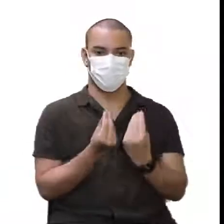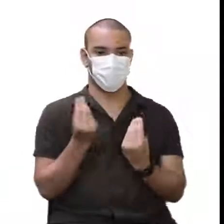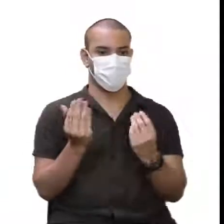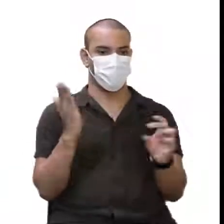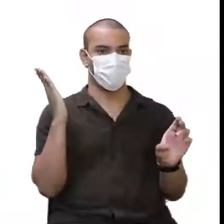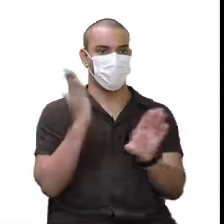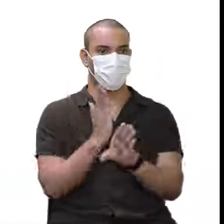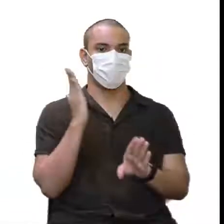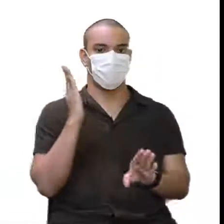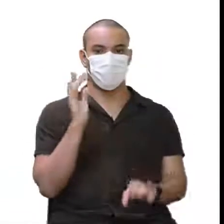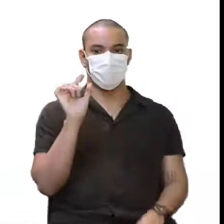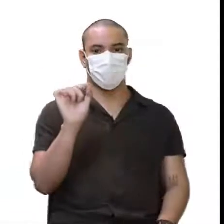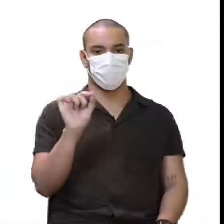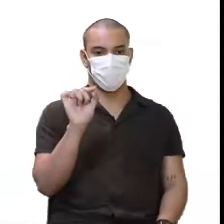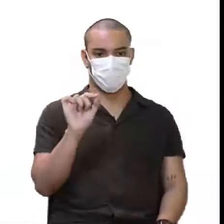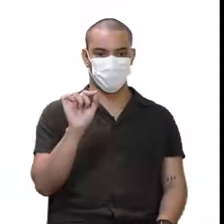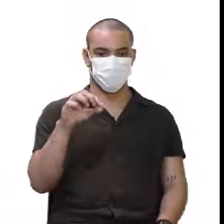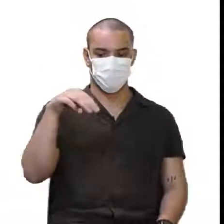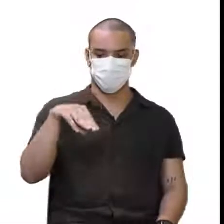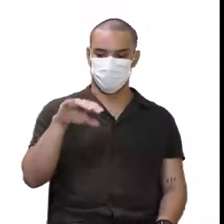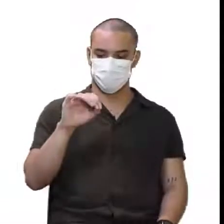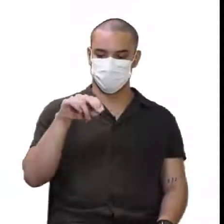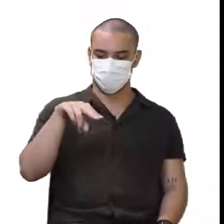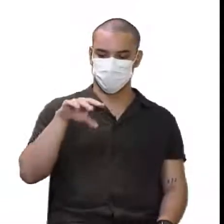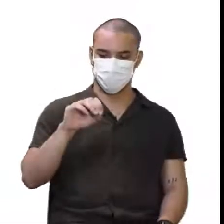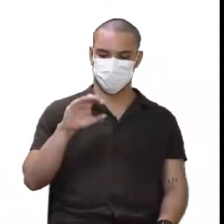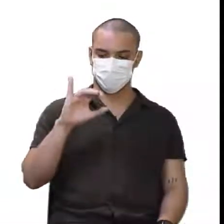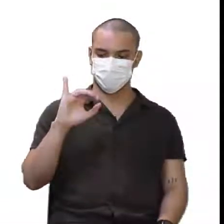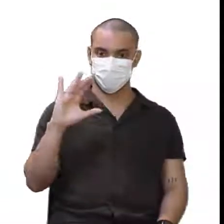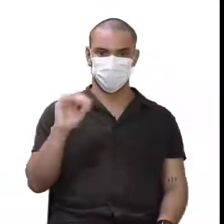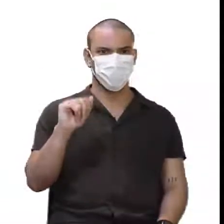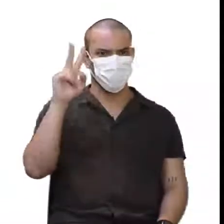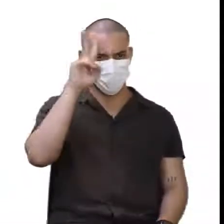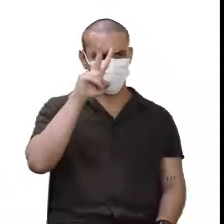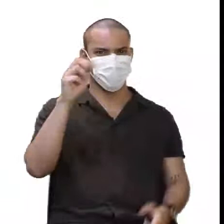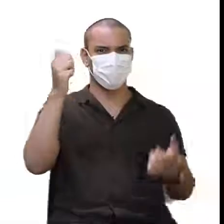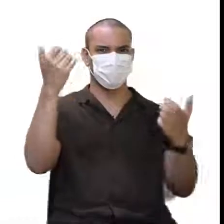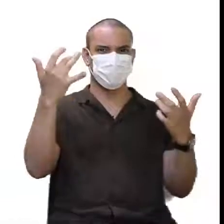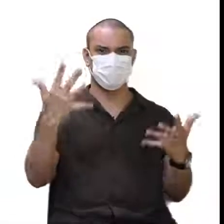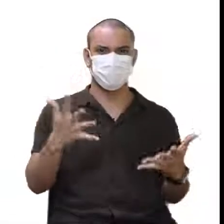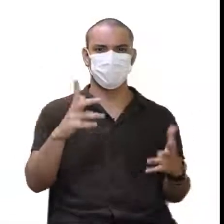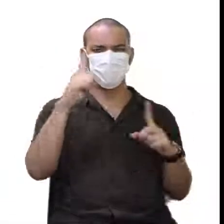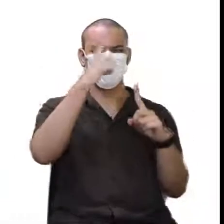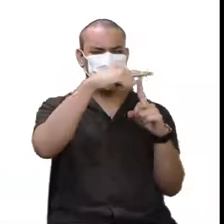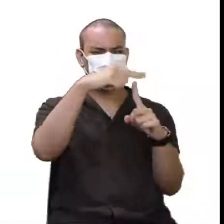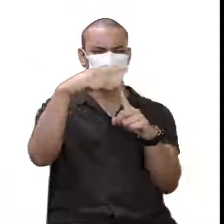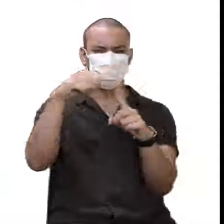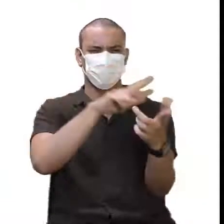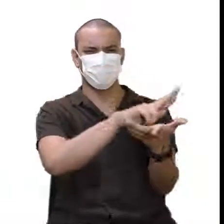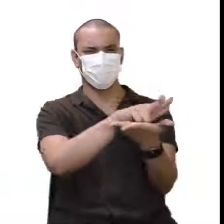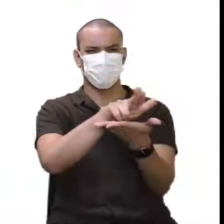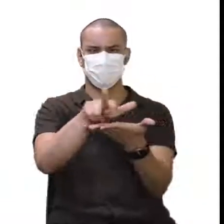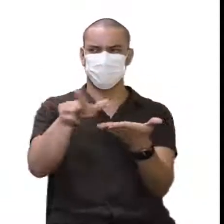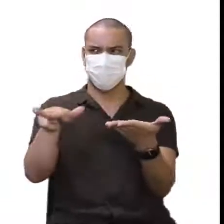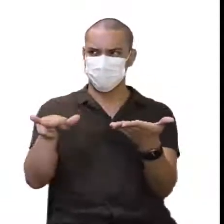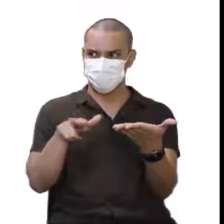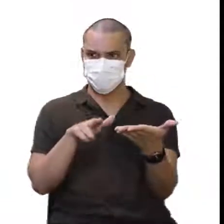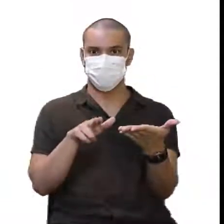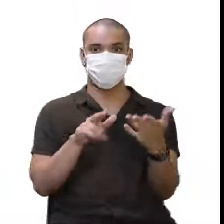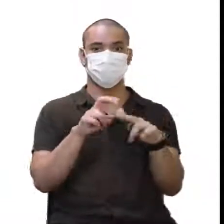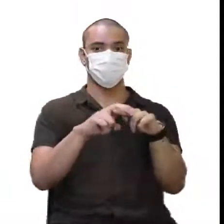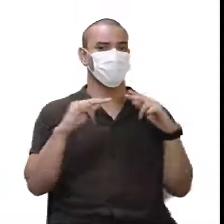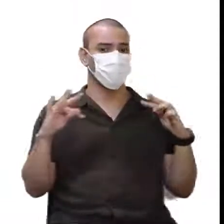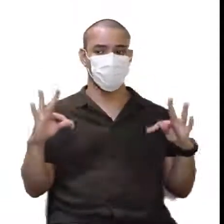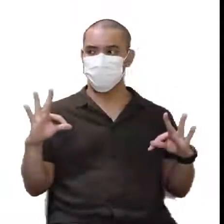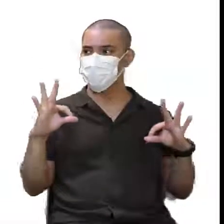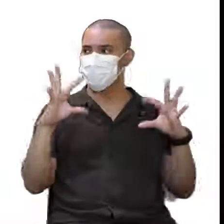se tratar de uma espécie monóica. Lembra que a gente falou ali do ginkgo biloba, pinus, tá, sequoia?